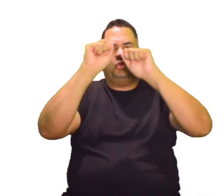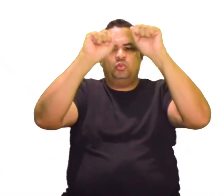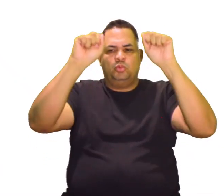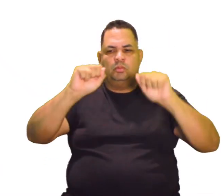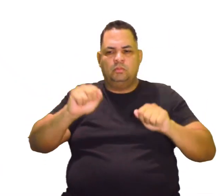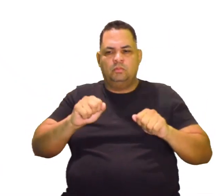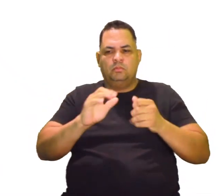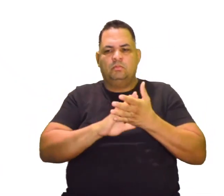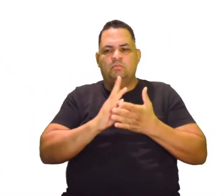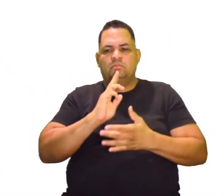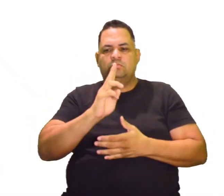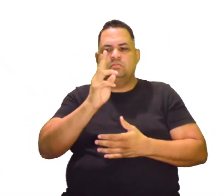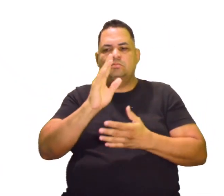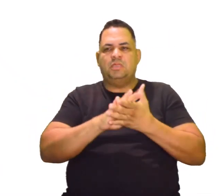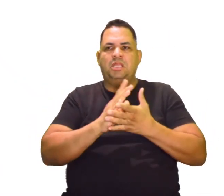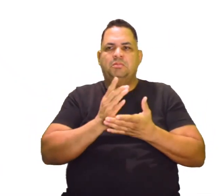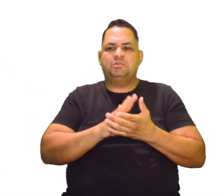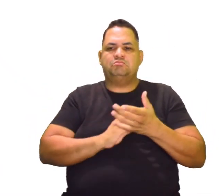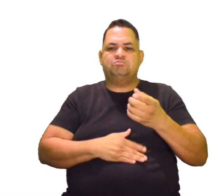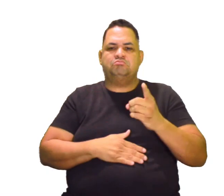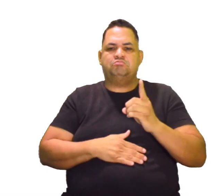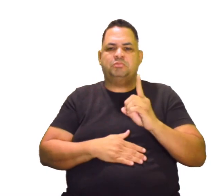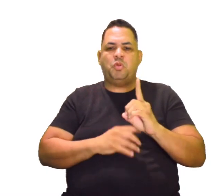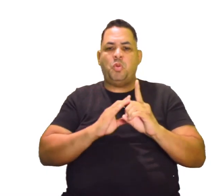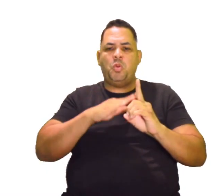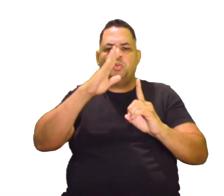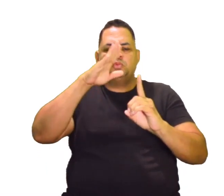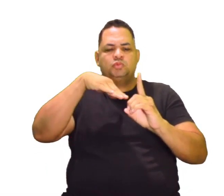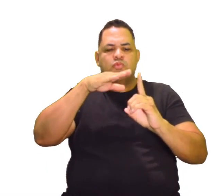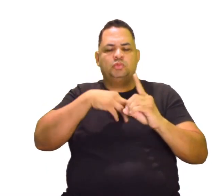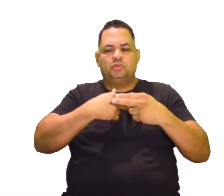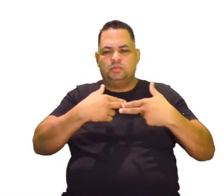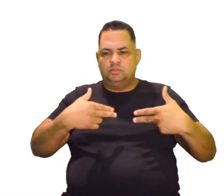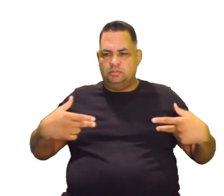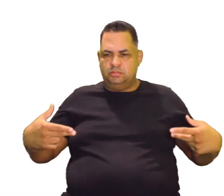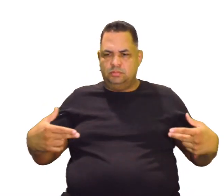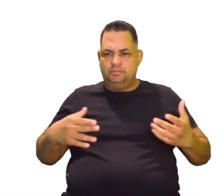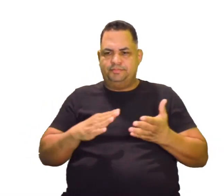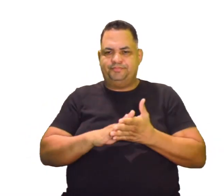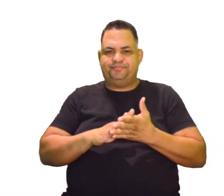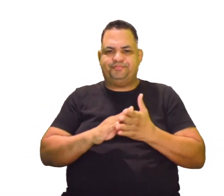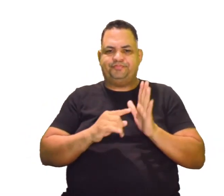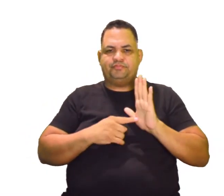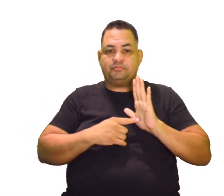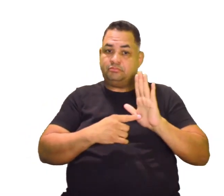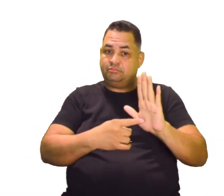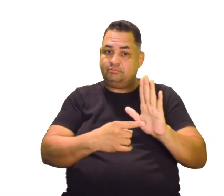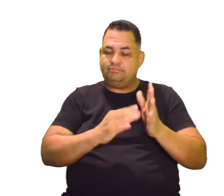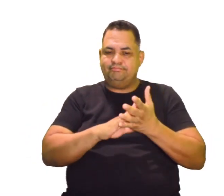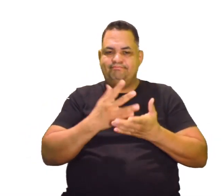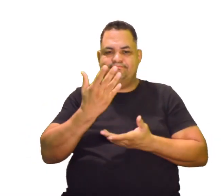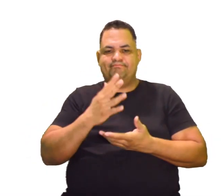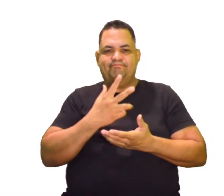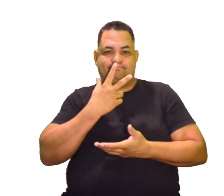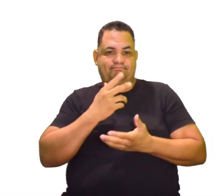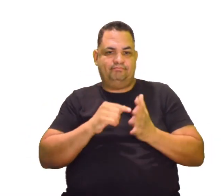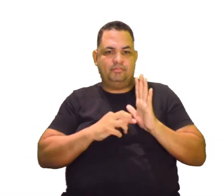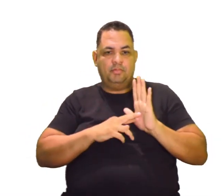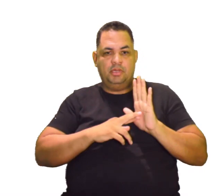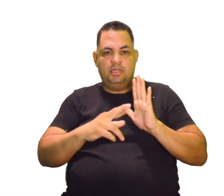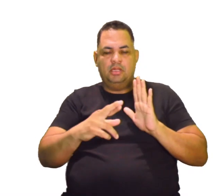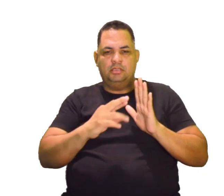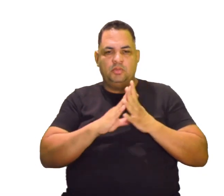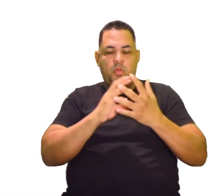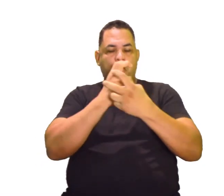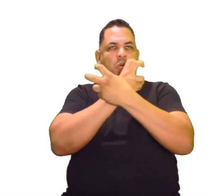então, sempre os deuses, né, principalmente os faraós, que eram representados, né, como deuses, e eles